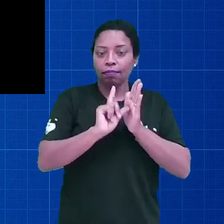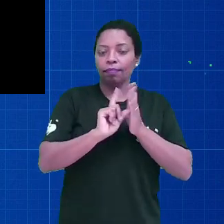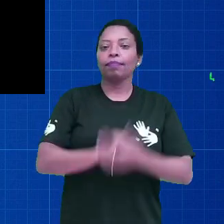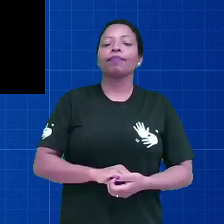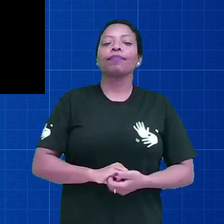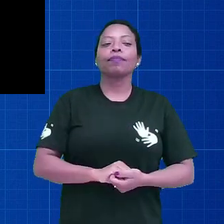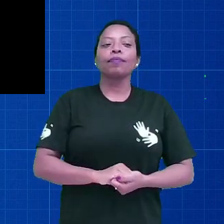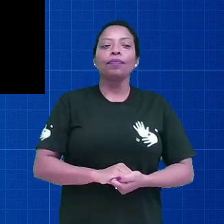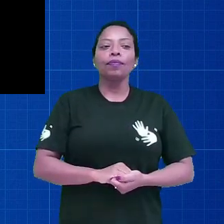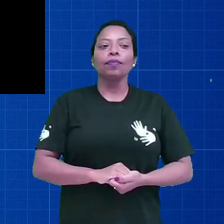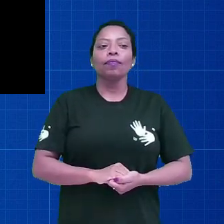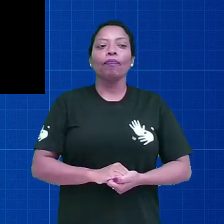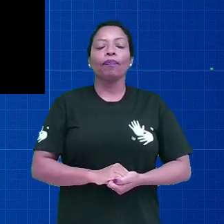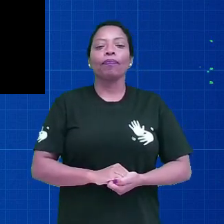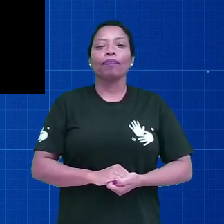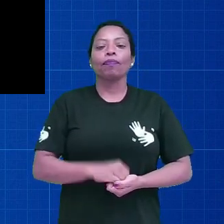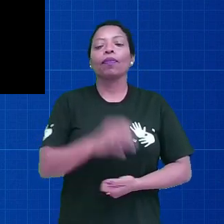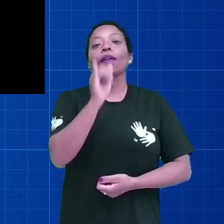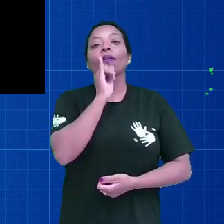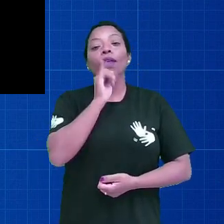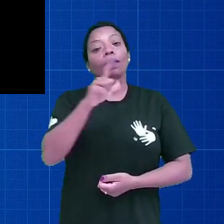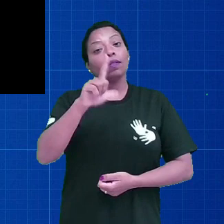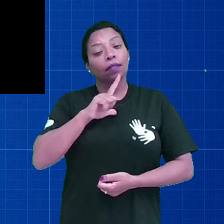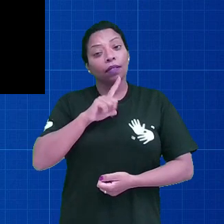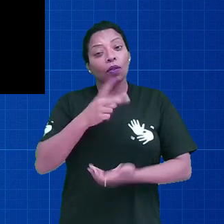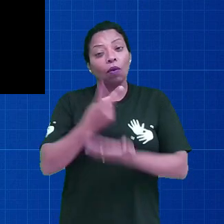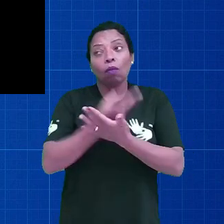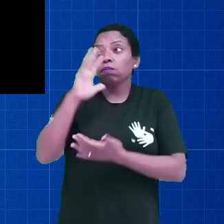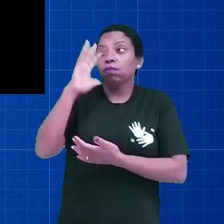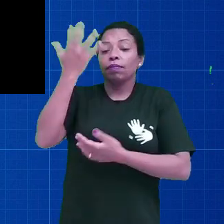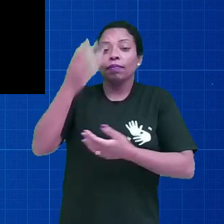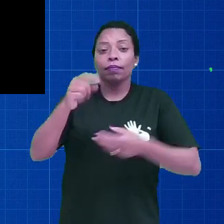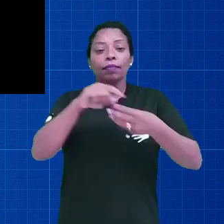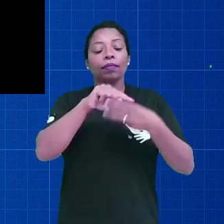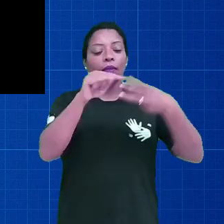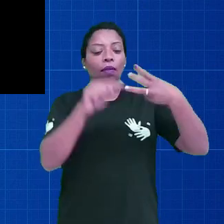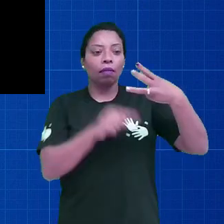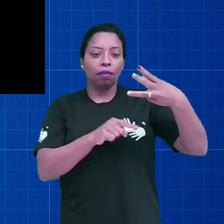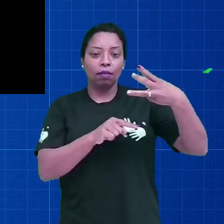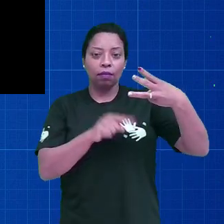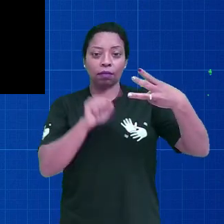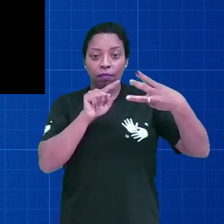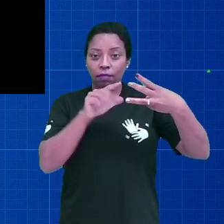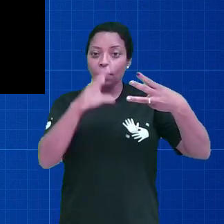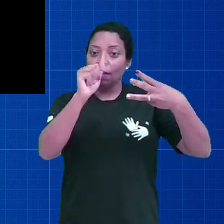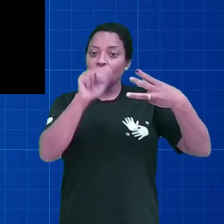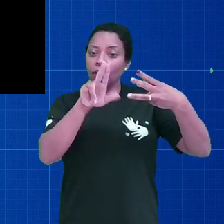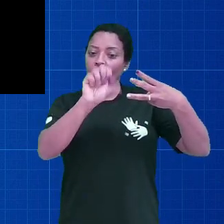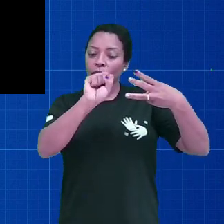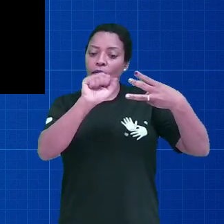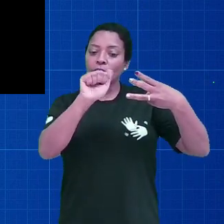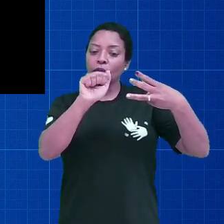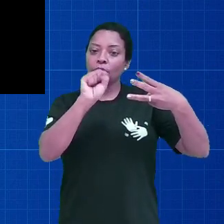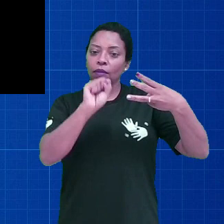Então, quando se fala em causas dessas oscilações ou dessas mudanças climáticas, nós